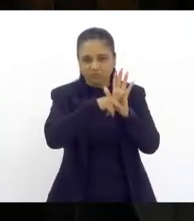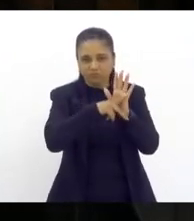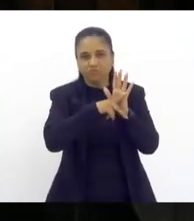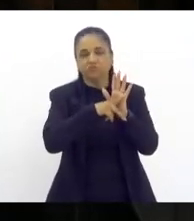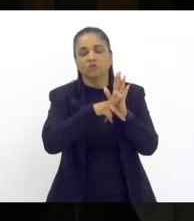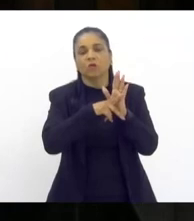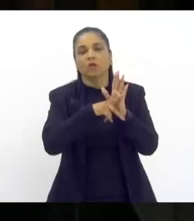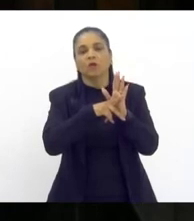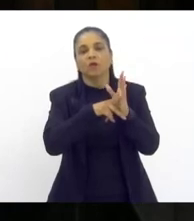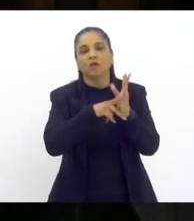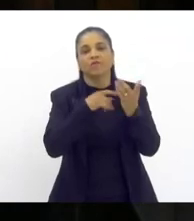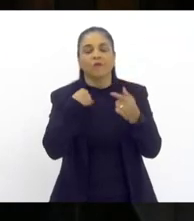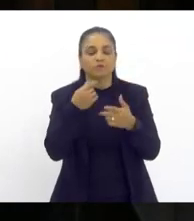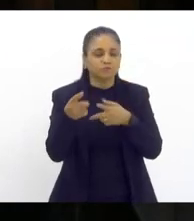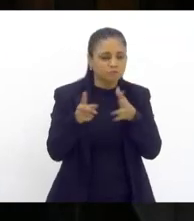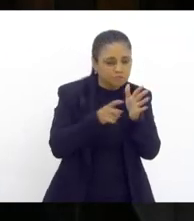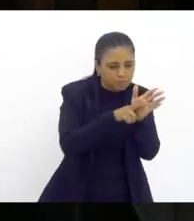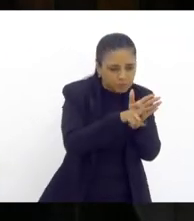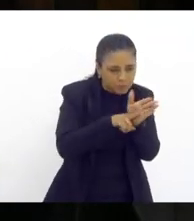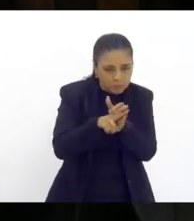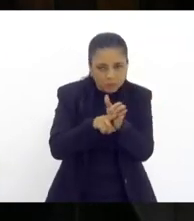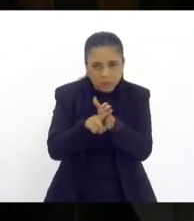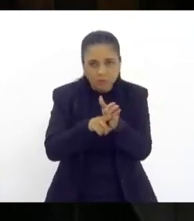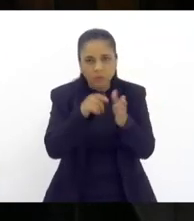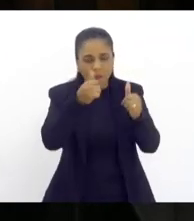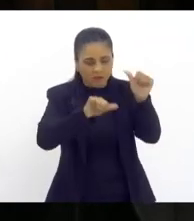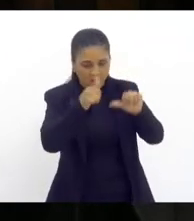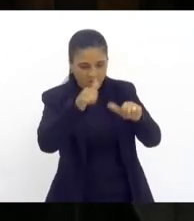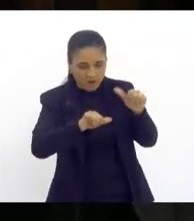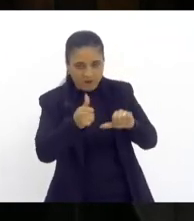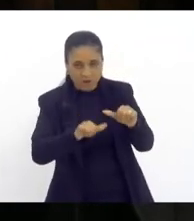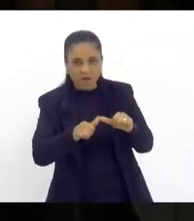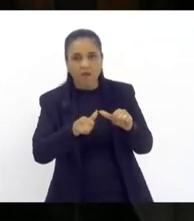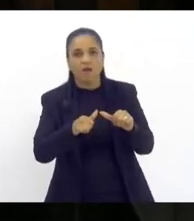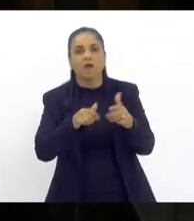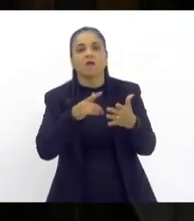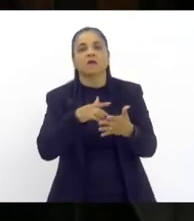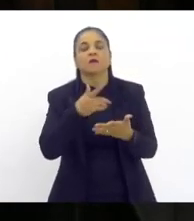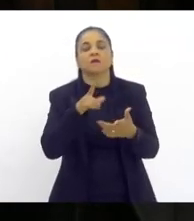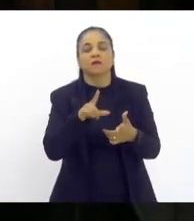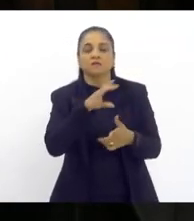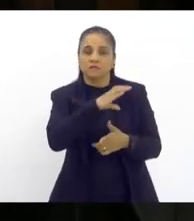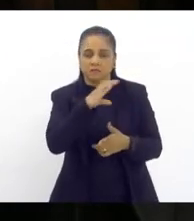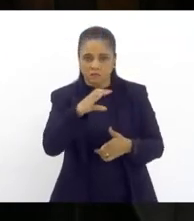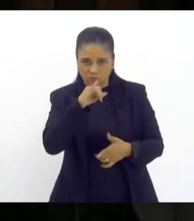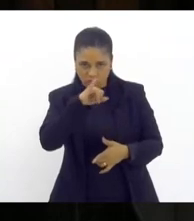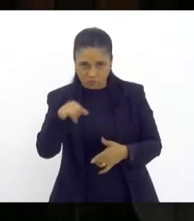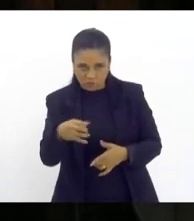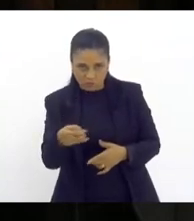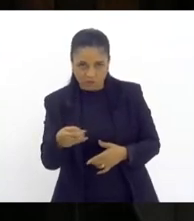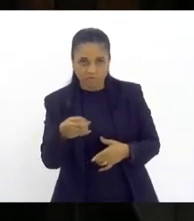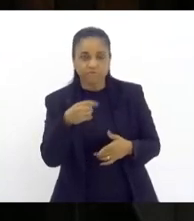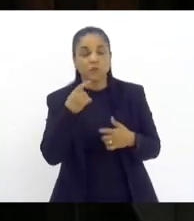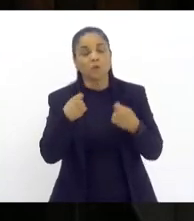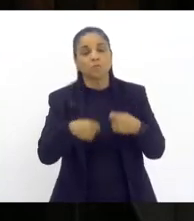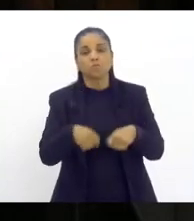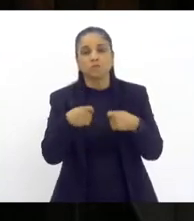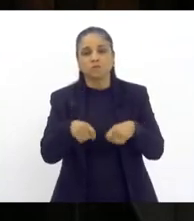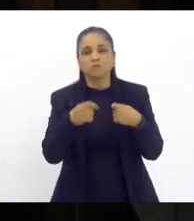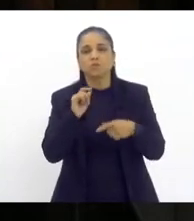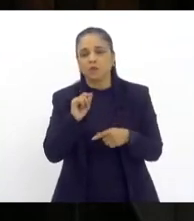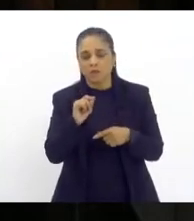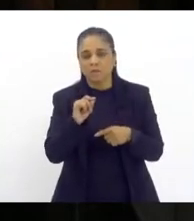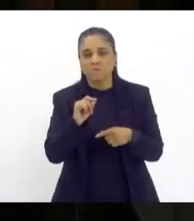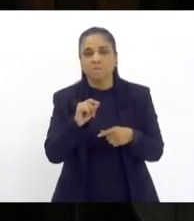pela prejudicabilidade desses projetos à luz do 143, inciso 1º da CCJ. Então, é produção para que a gente possa sanear